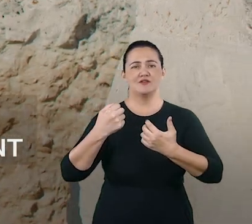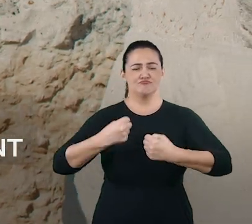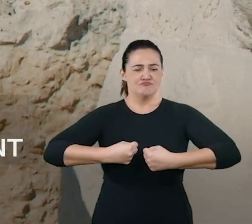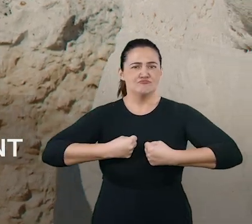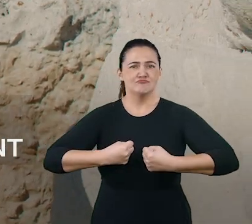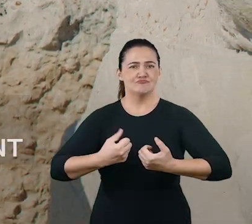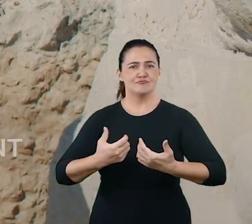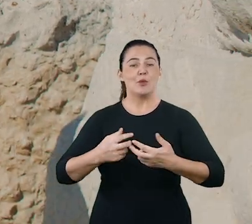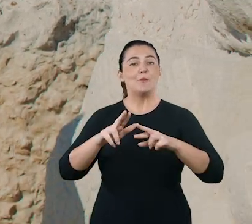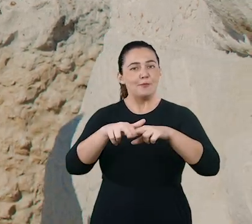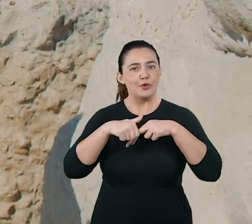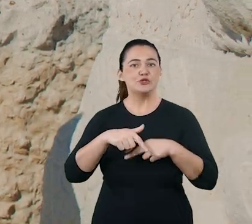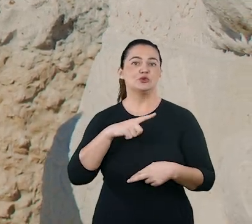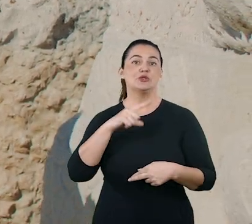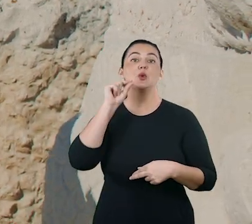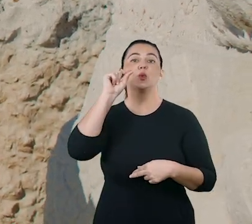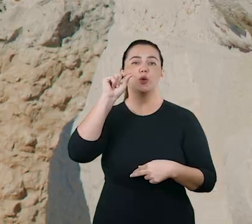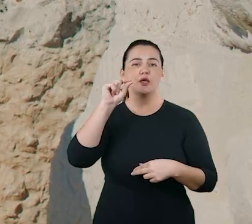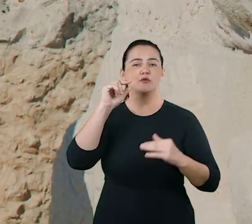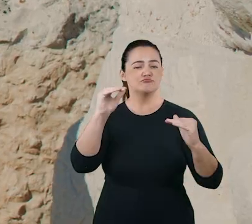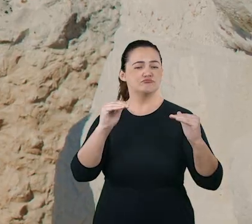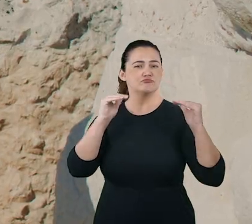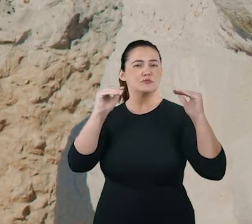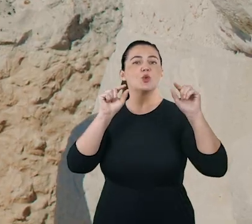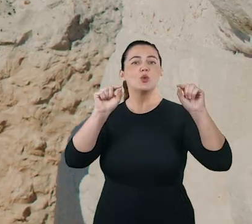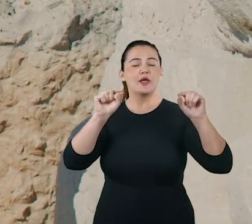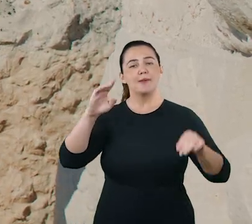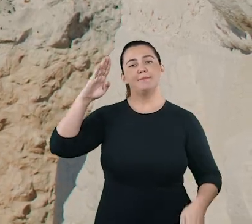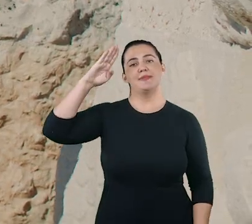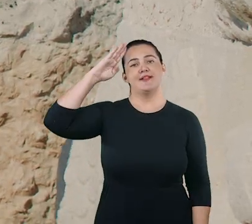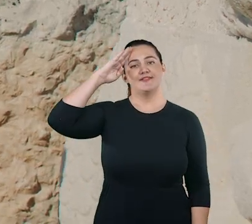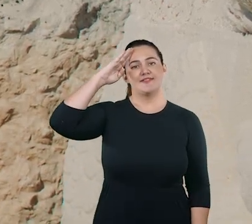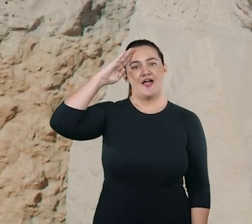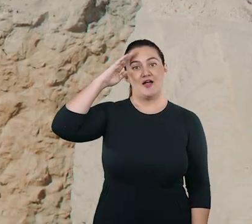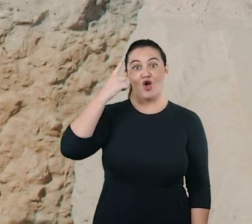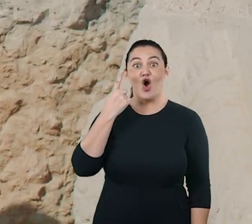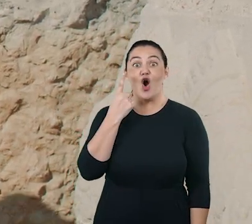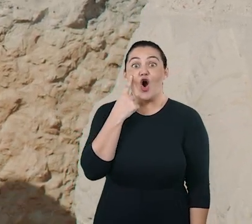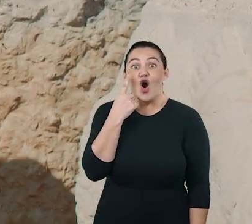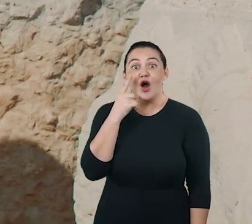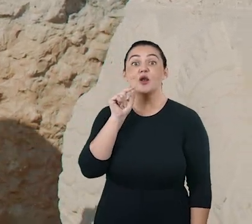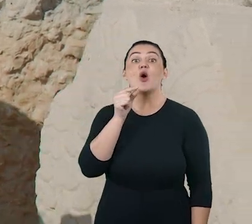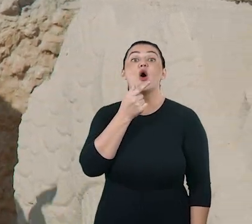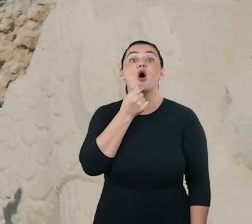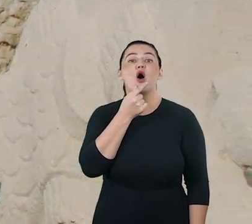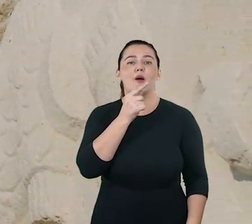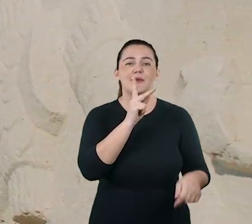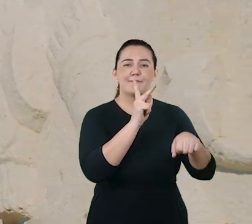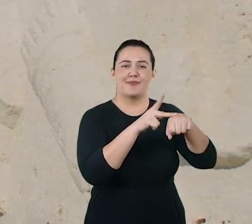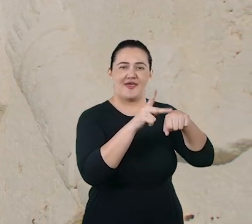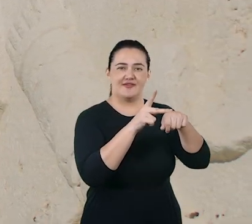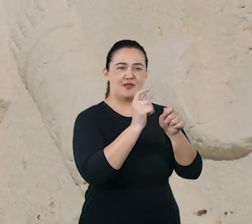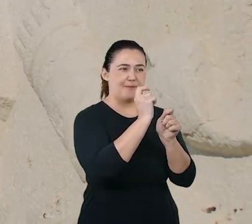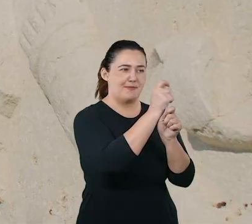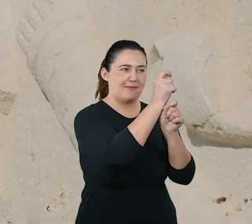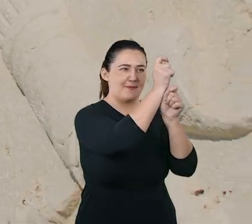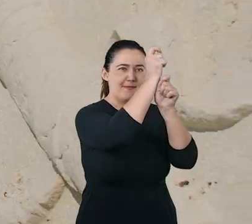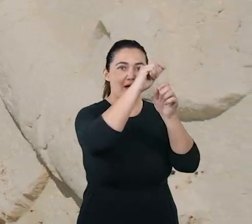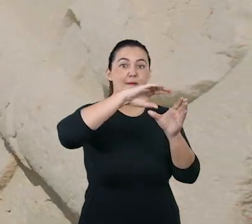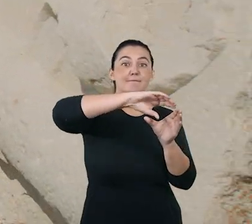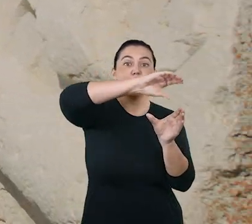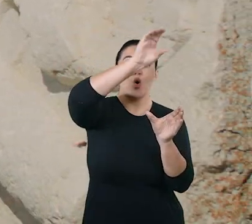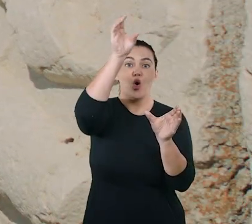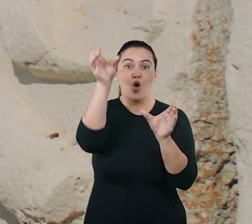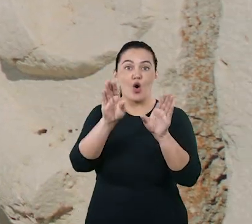um enaltecimento, por exemplo, das forças militares. Olha o que o artista fez aqui no portal da cidade. Como eu